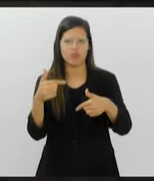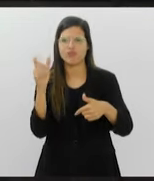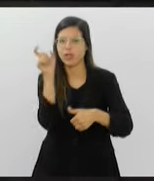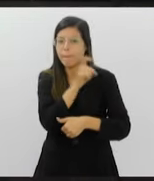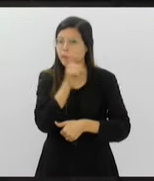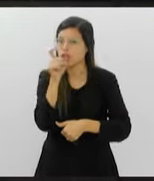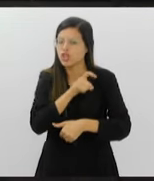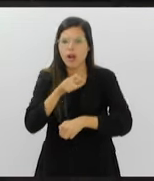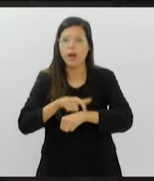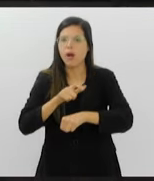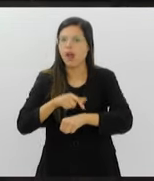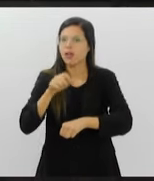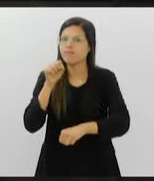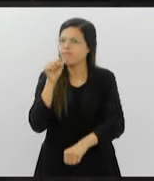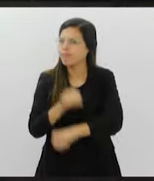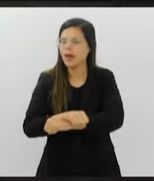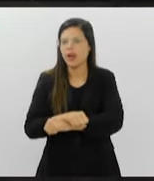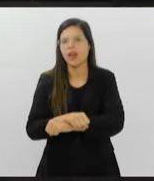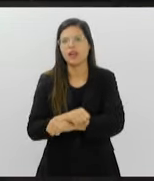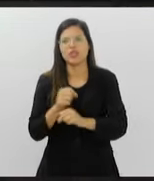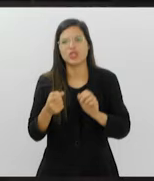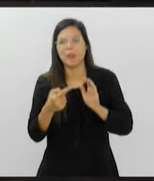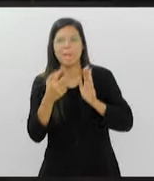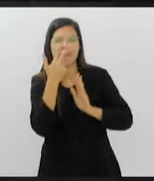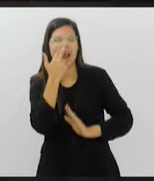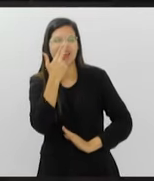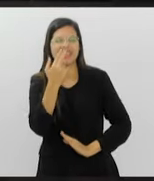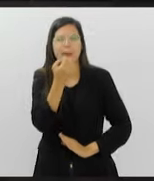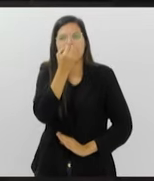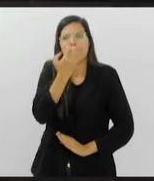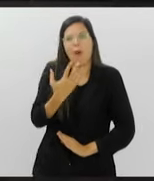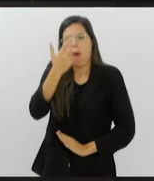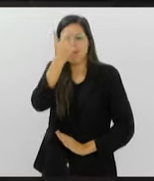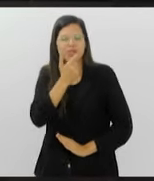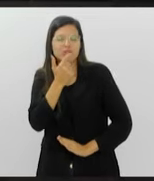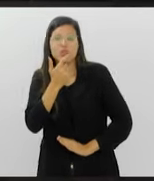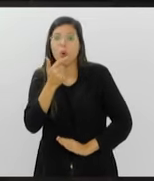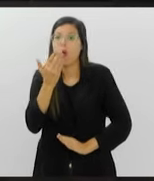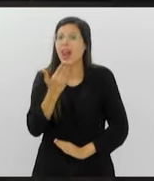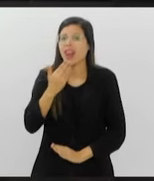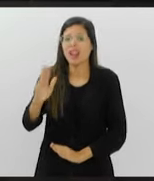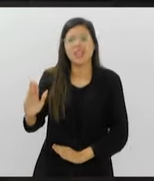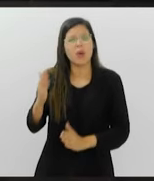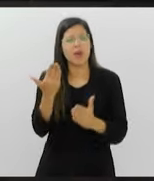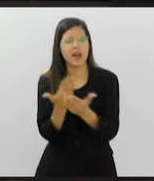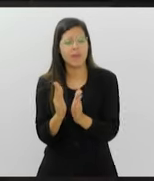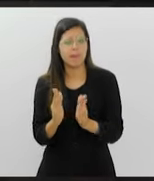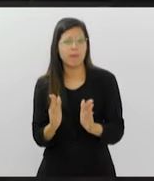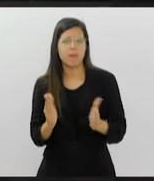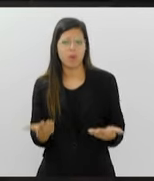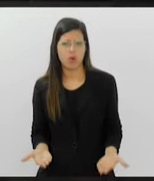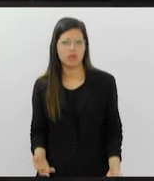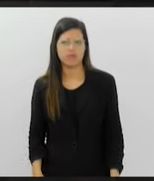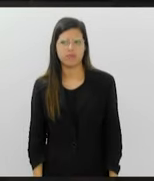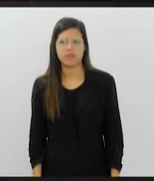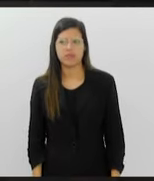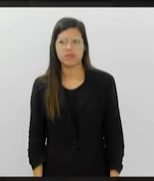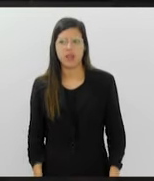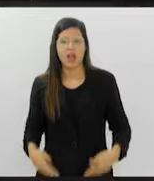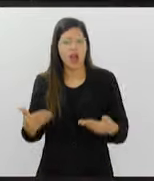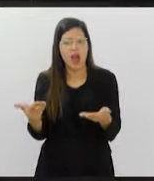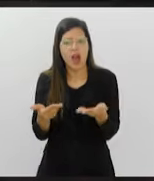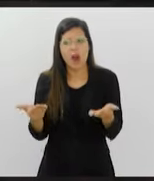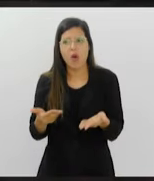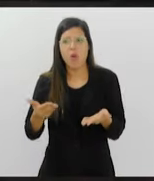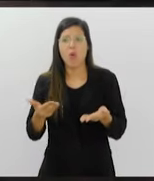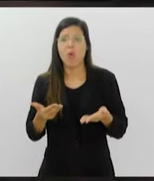essa palhaçada, de boncar bom moço para os outros. Vamos trabalhar, a eleição passou, passou a eleição toda dando porrada no governador. Agora